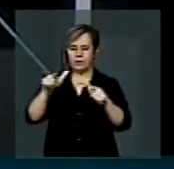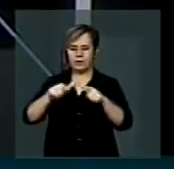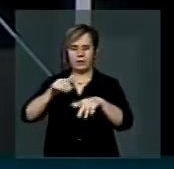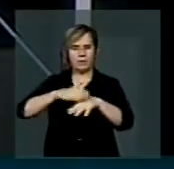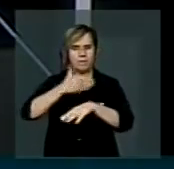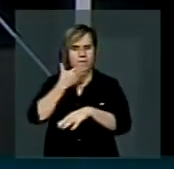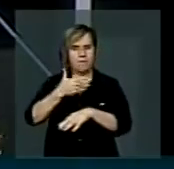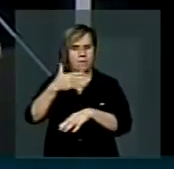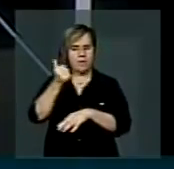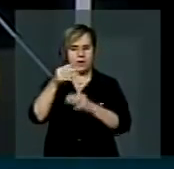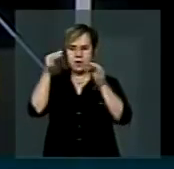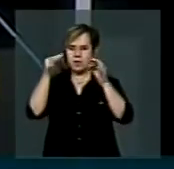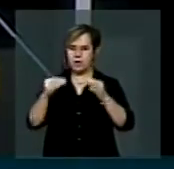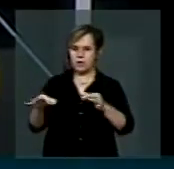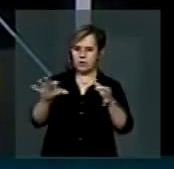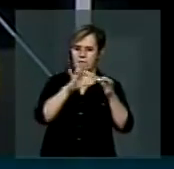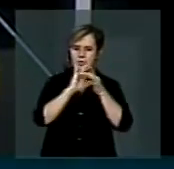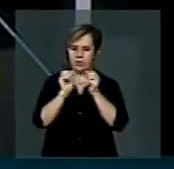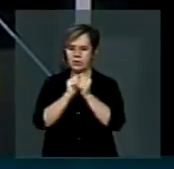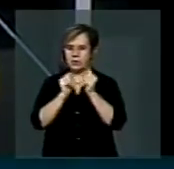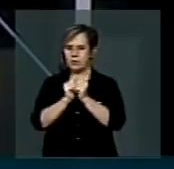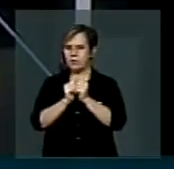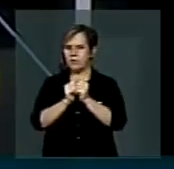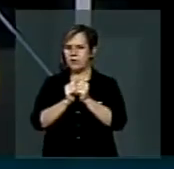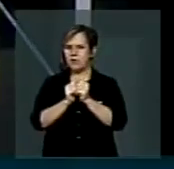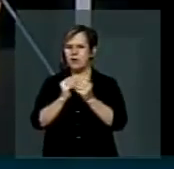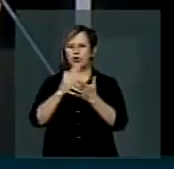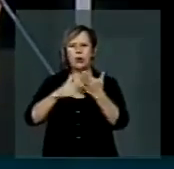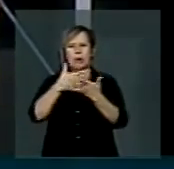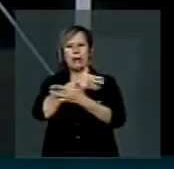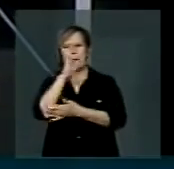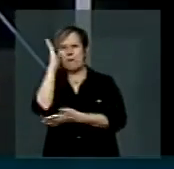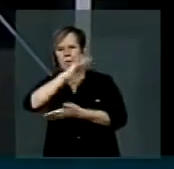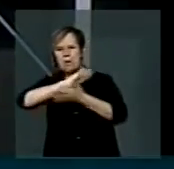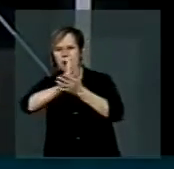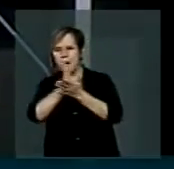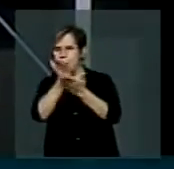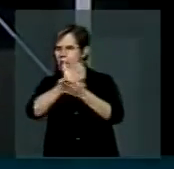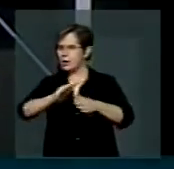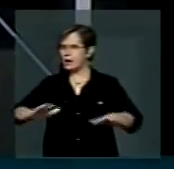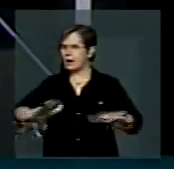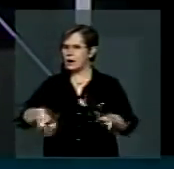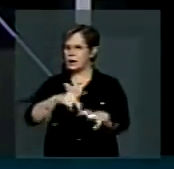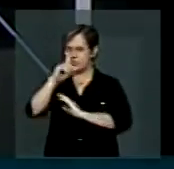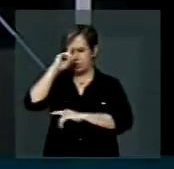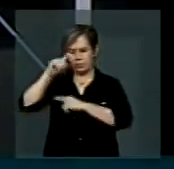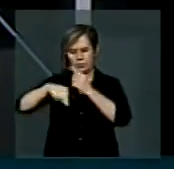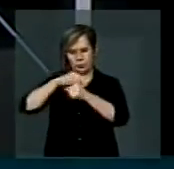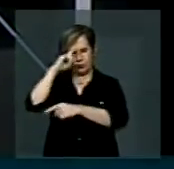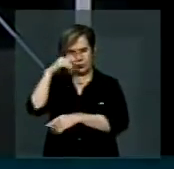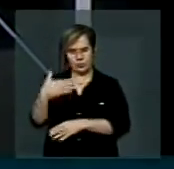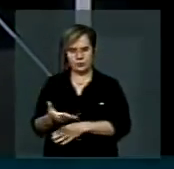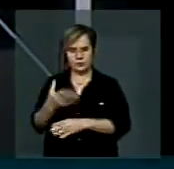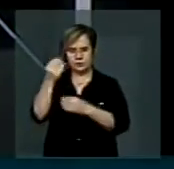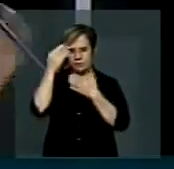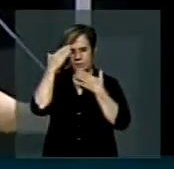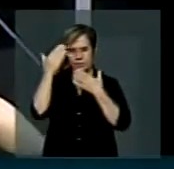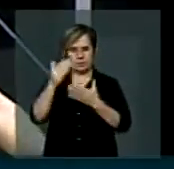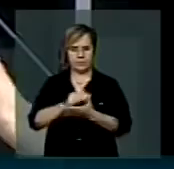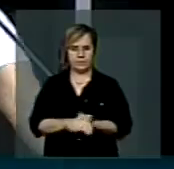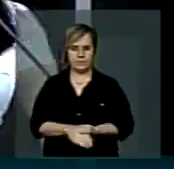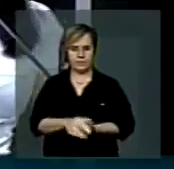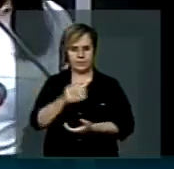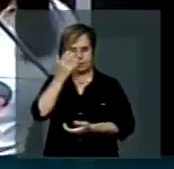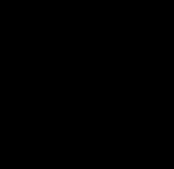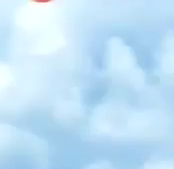fraterno e justo, livre de todas as mazelas que nos assolam no nosso dia a dia. Meu muito obrigada.